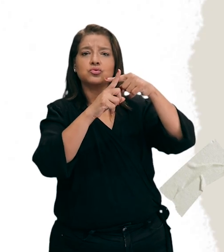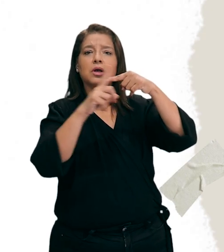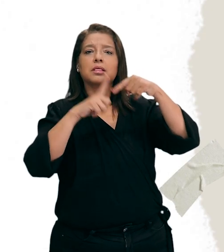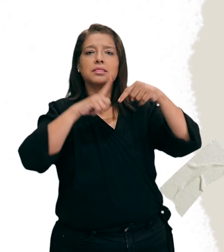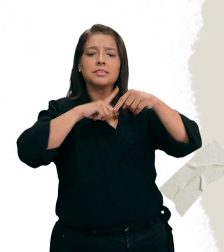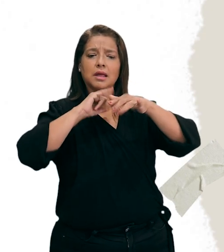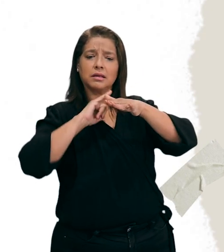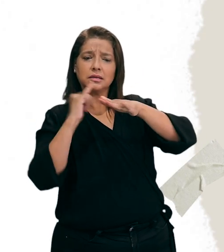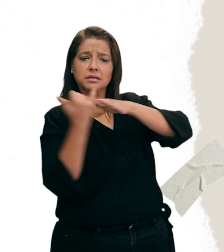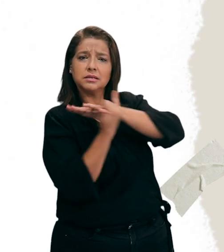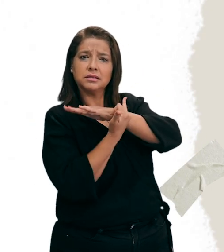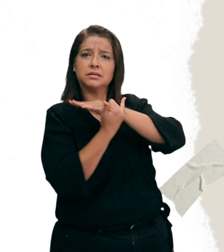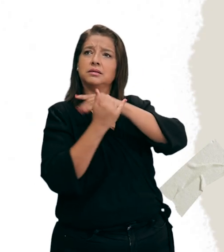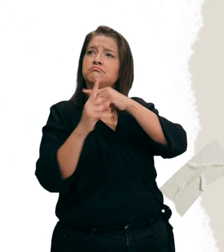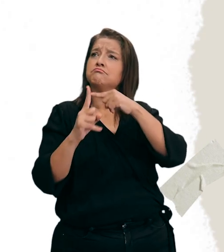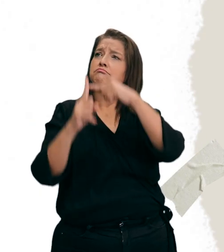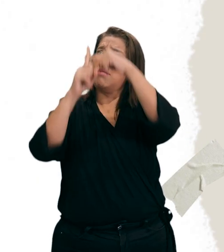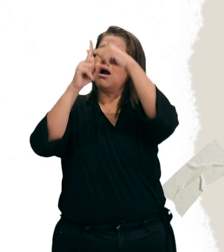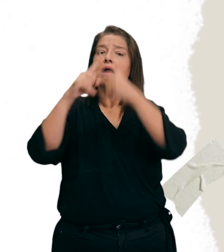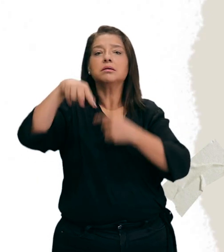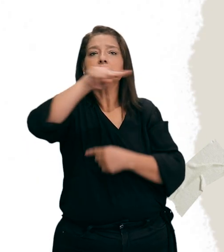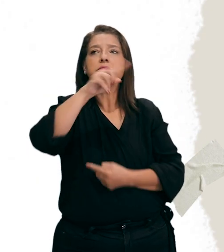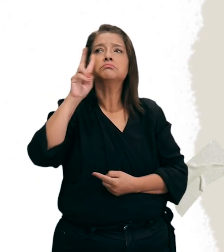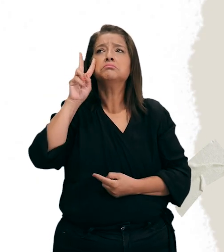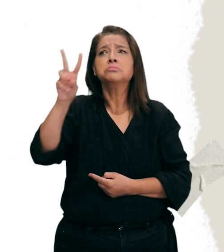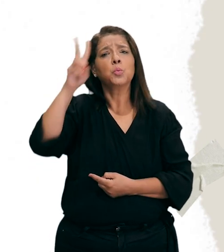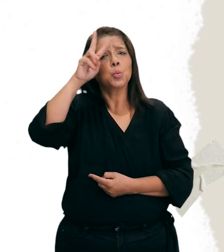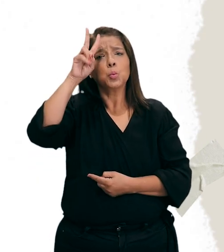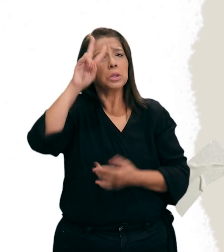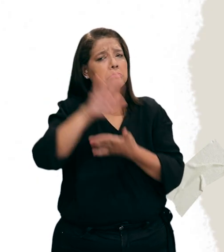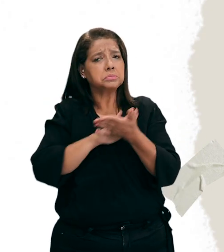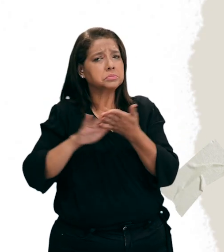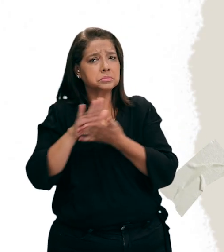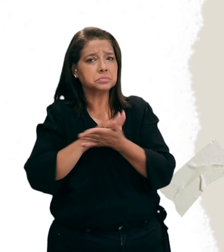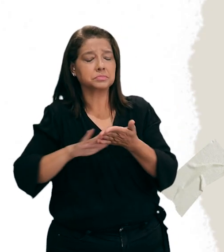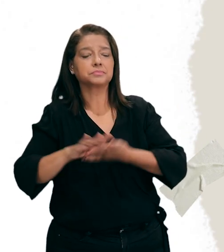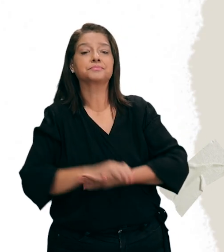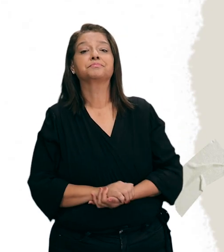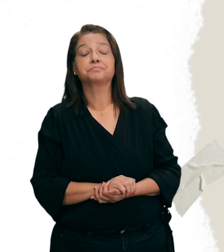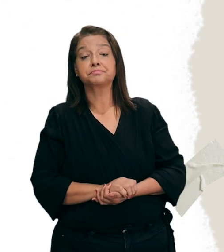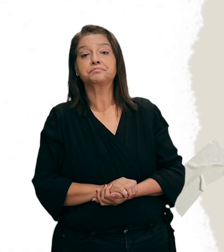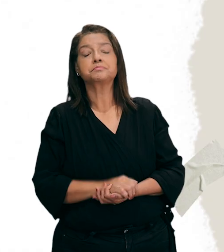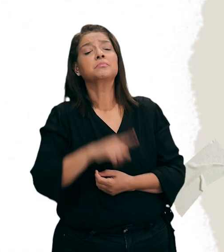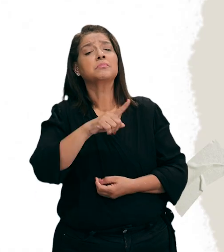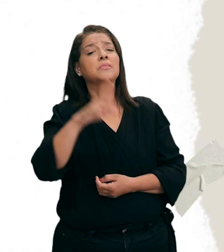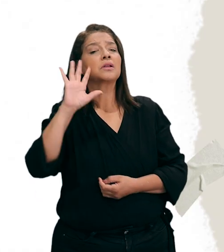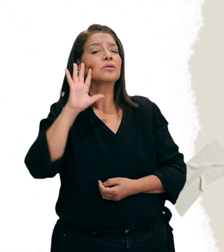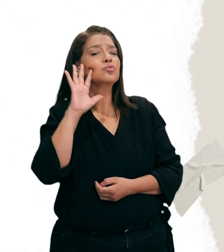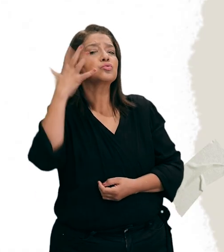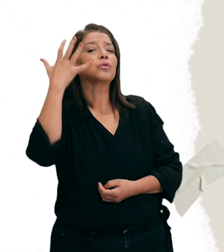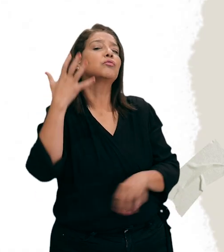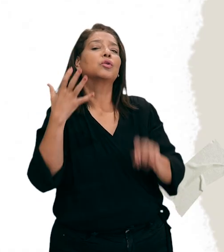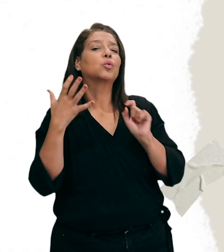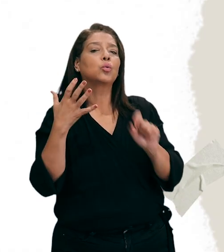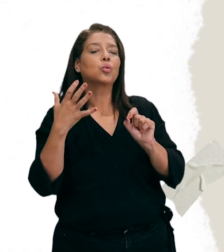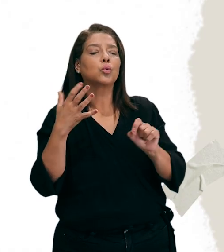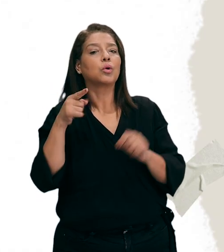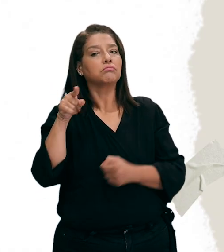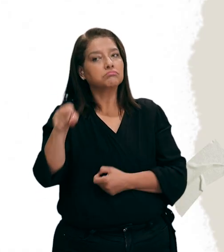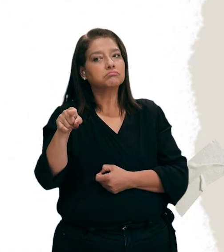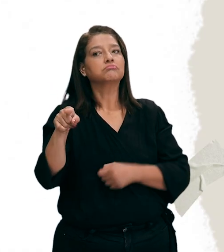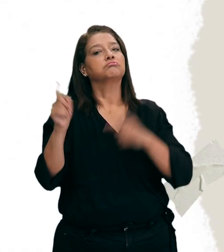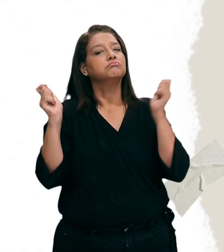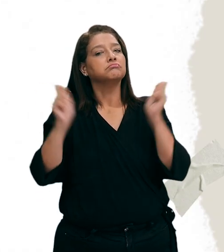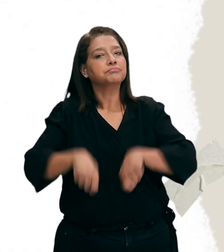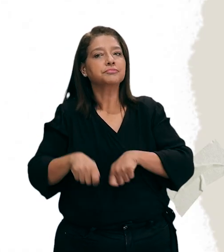que ninguém na cidade lembrava de ter visto. Ela decidiu que aquela tarde seria